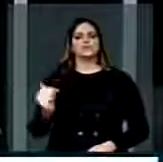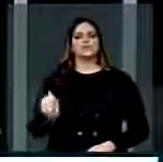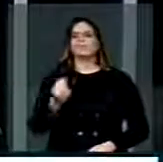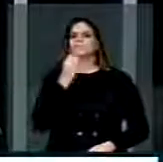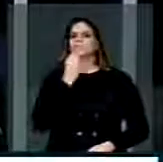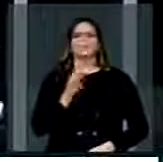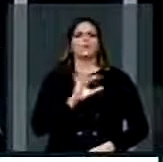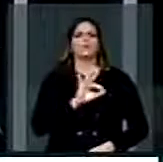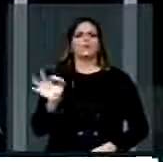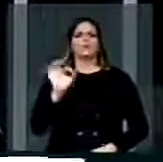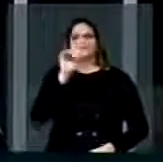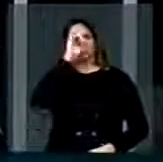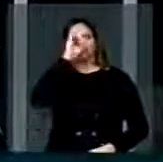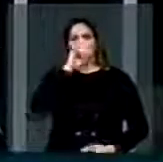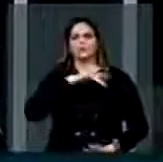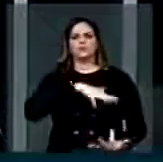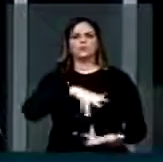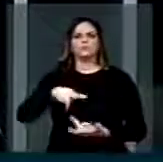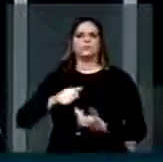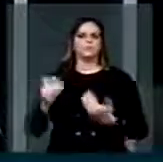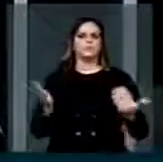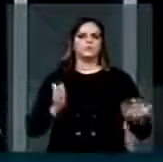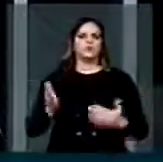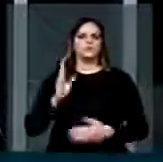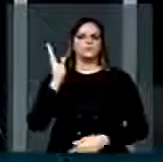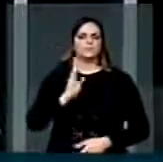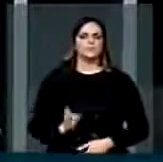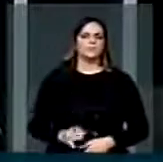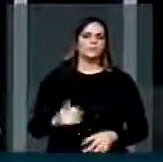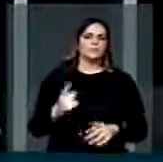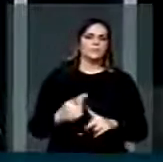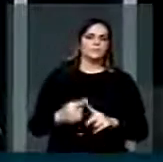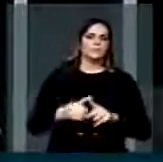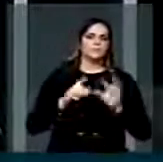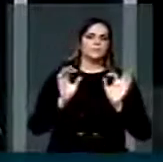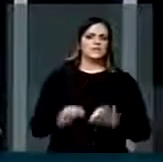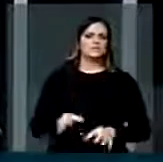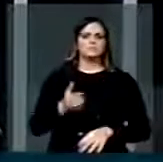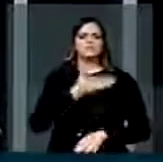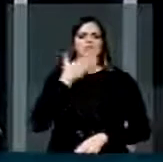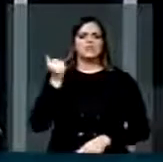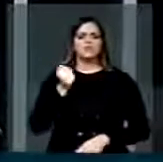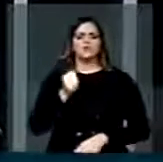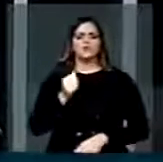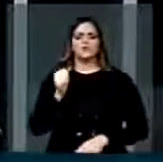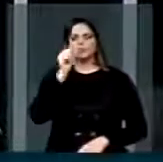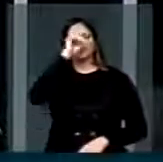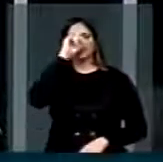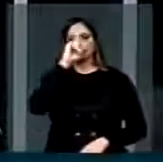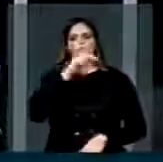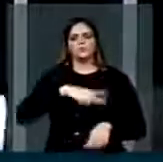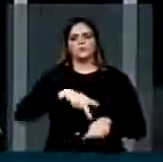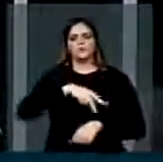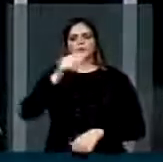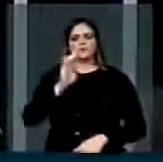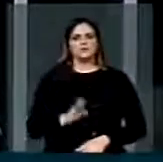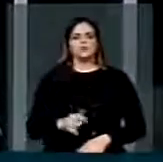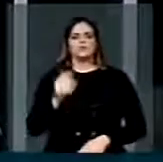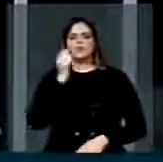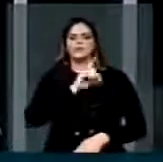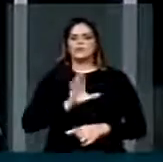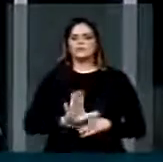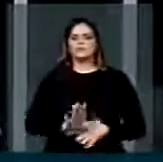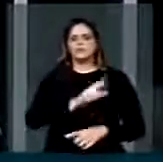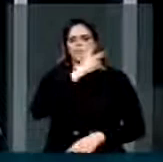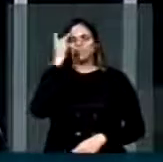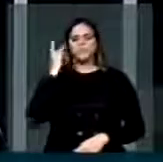melhores hospitais do mundo e do Brasil, com certeza, é o melhor hospital do país, que consegue atender as pessoas